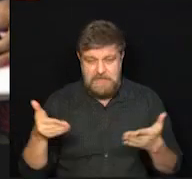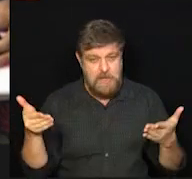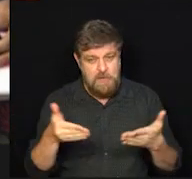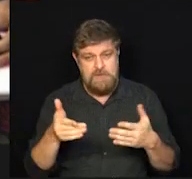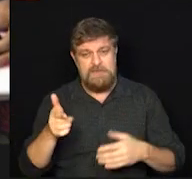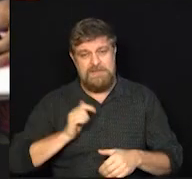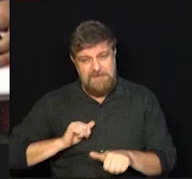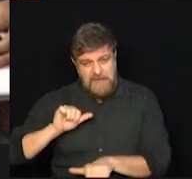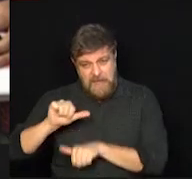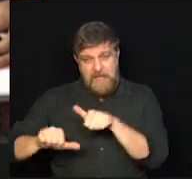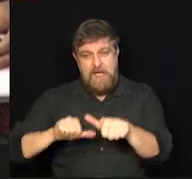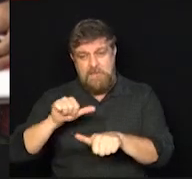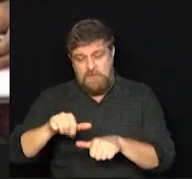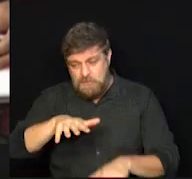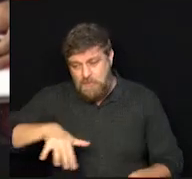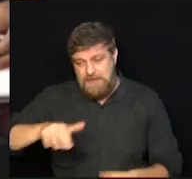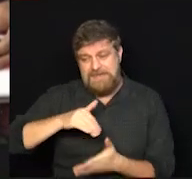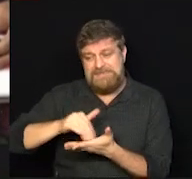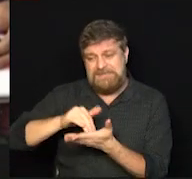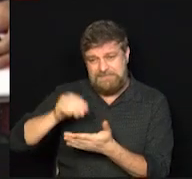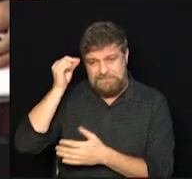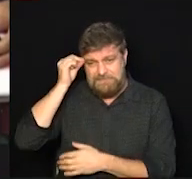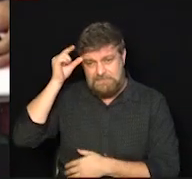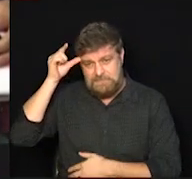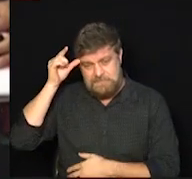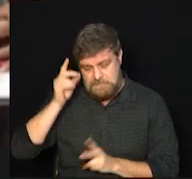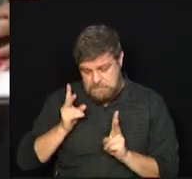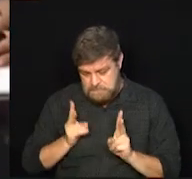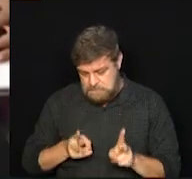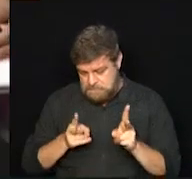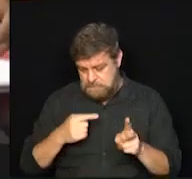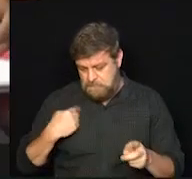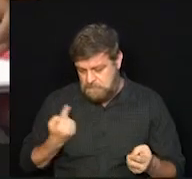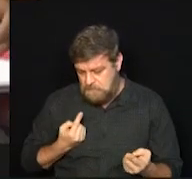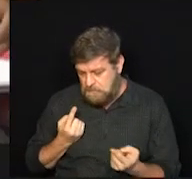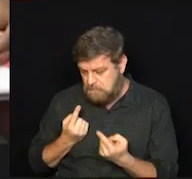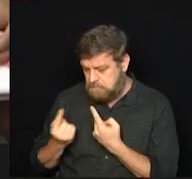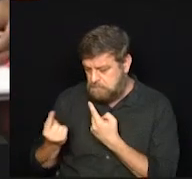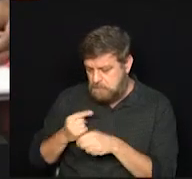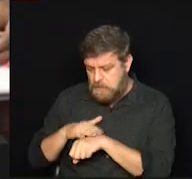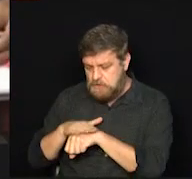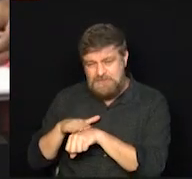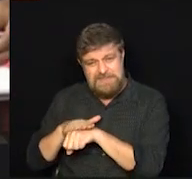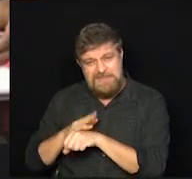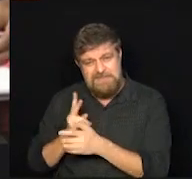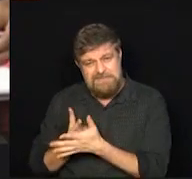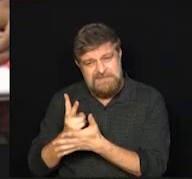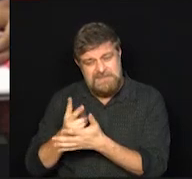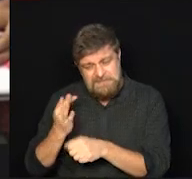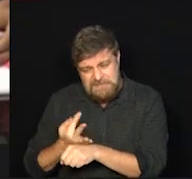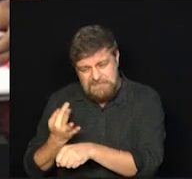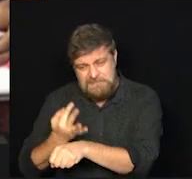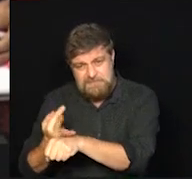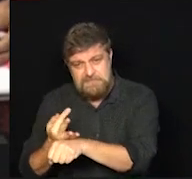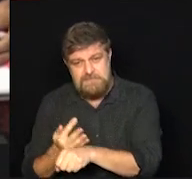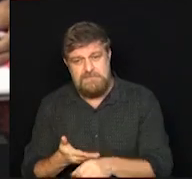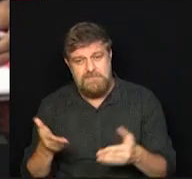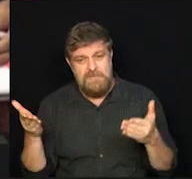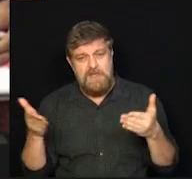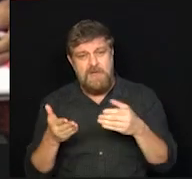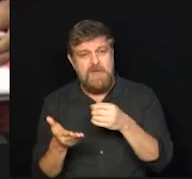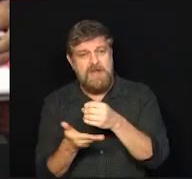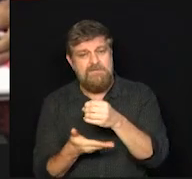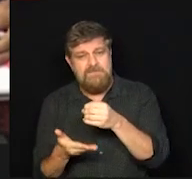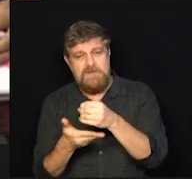mandatos passaram cura em todos eles vão tivemos a busca do diabo agora o que é